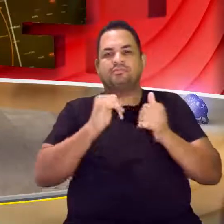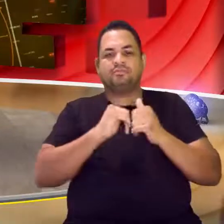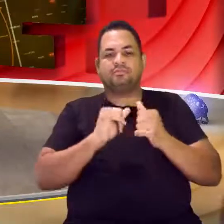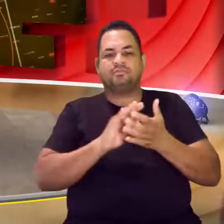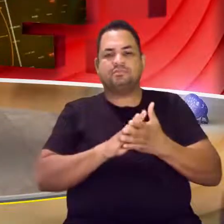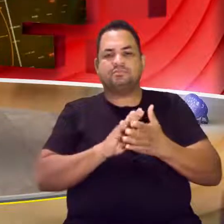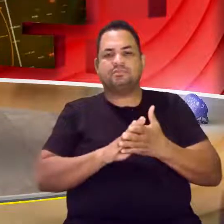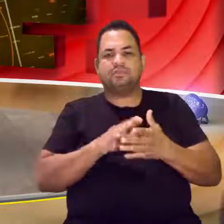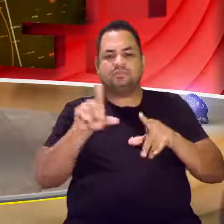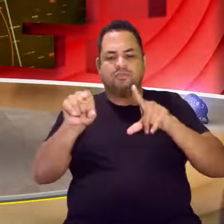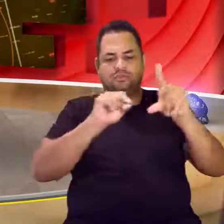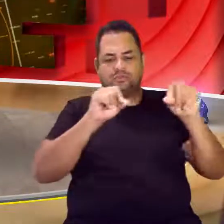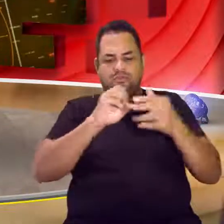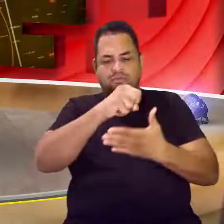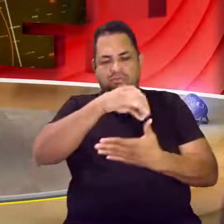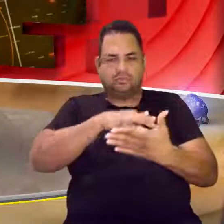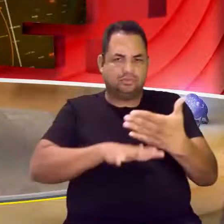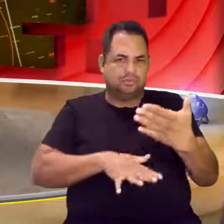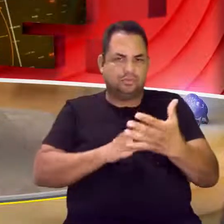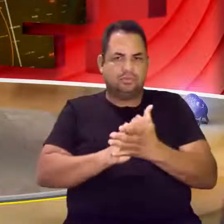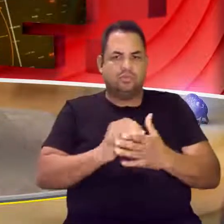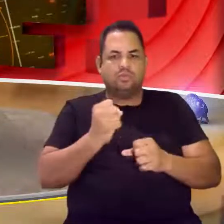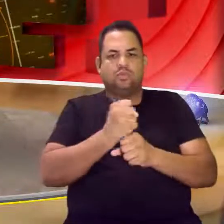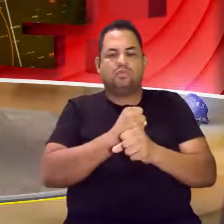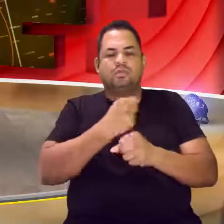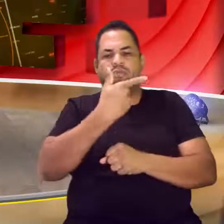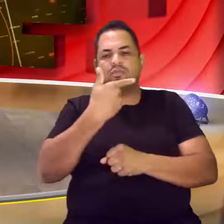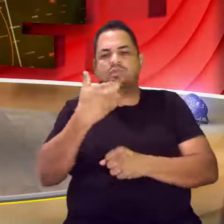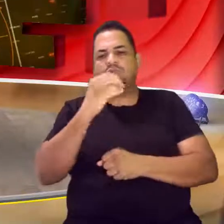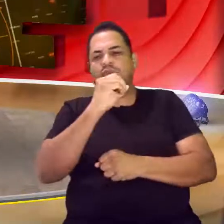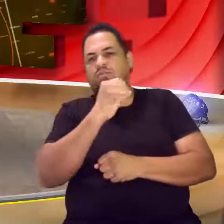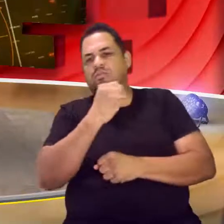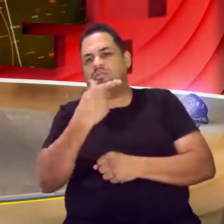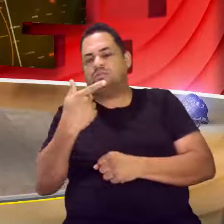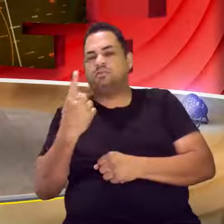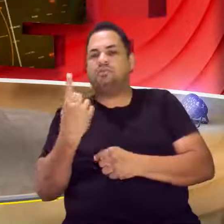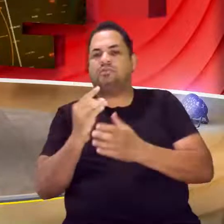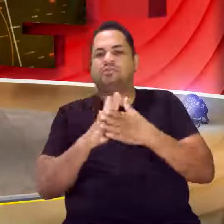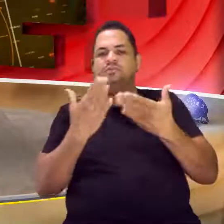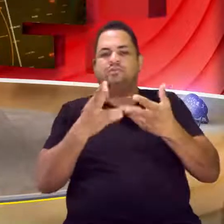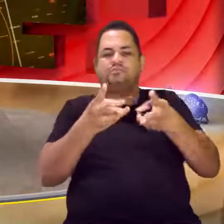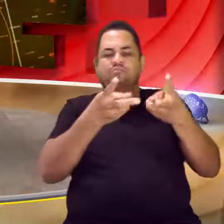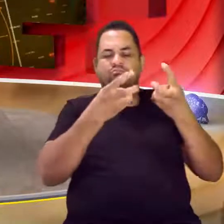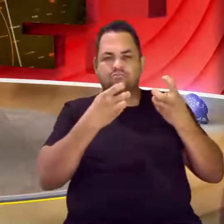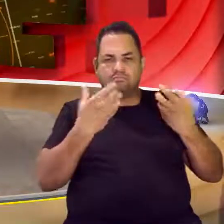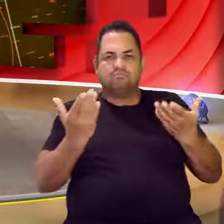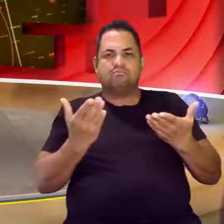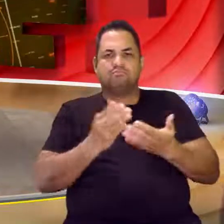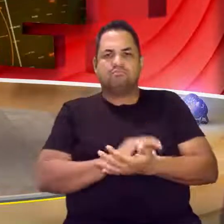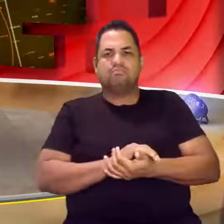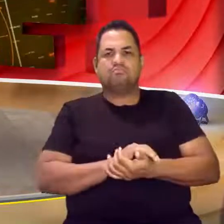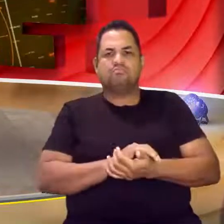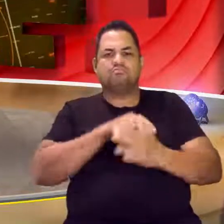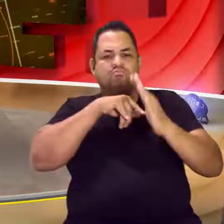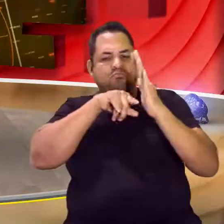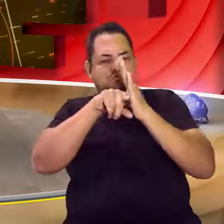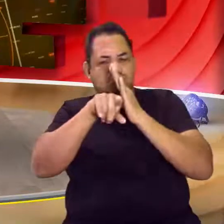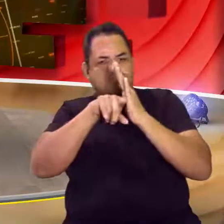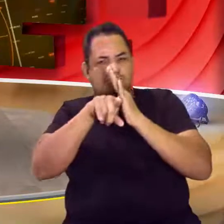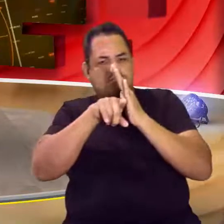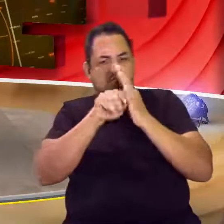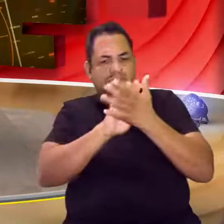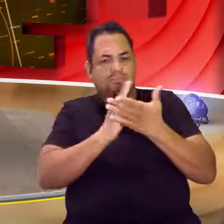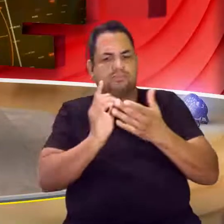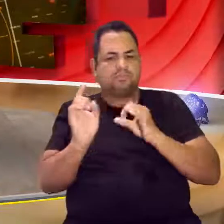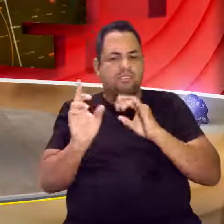separamos exclusivamente algumas questões de 2021, onde nós iremos perceber a questão de análise ao